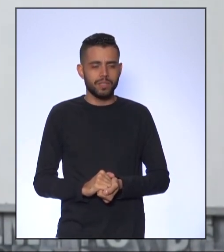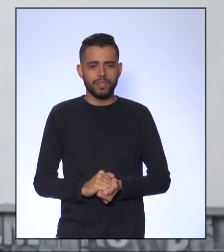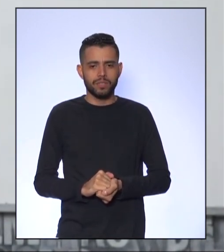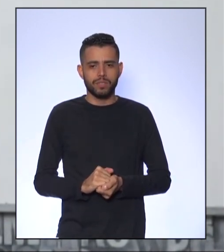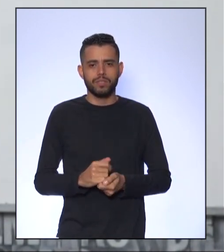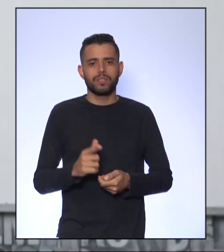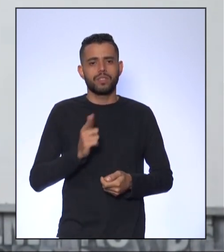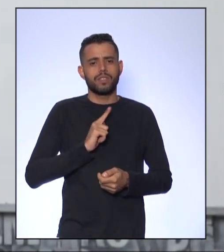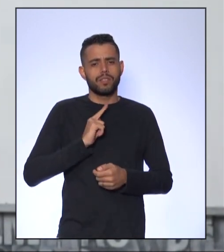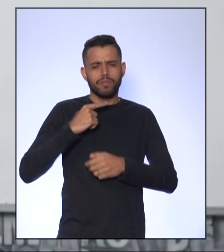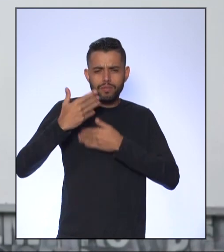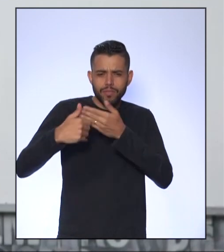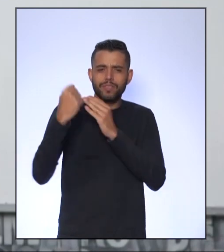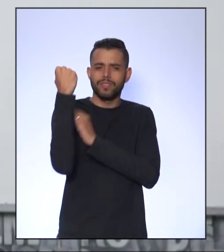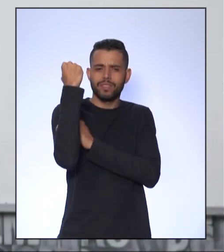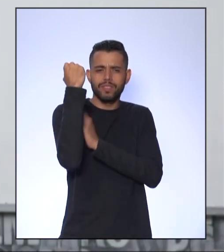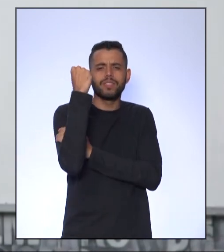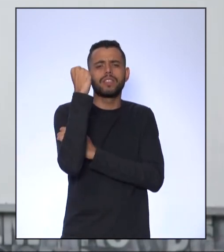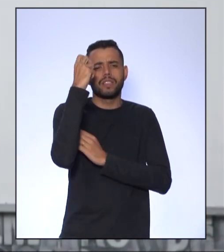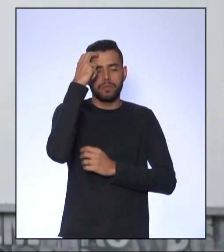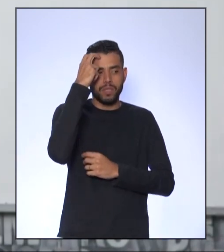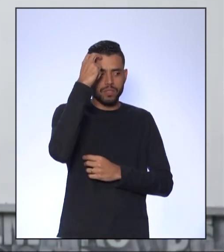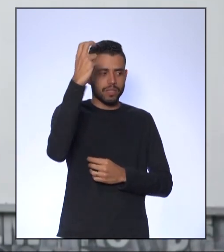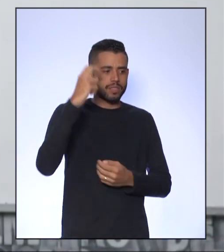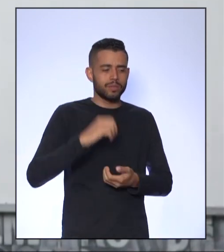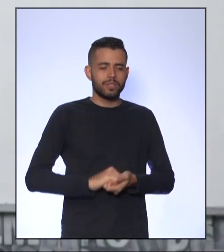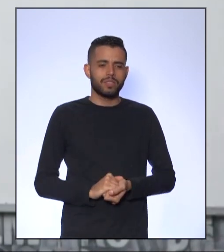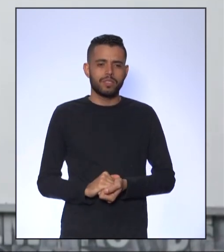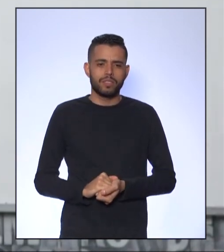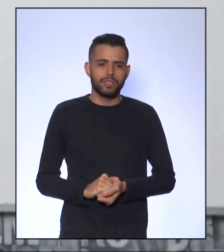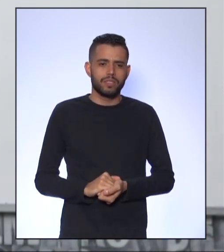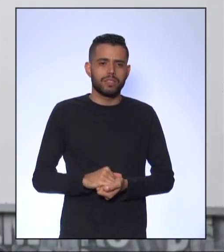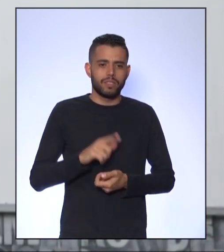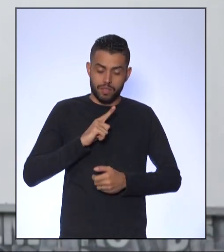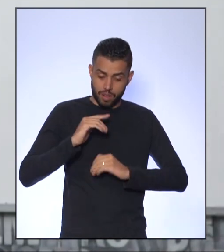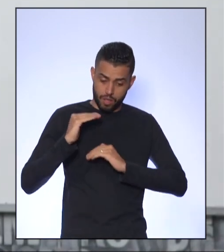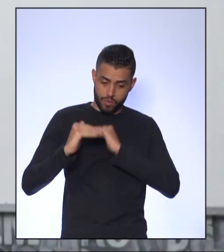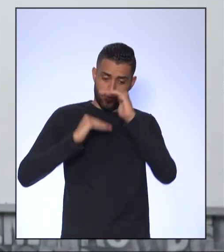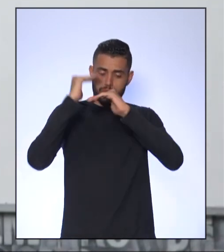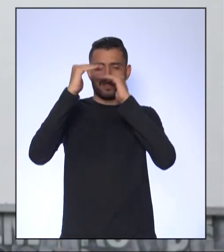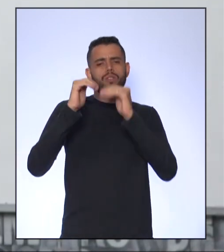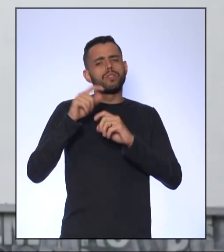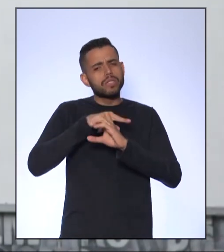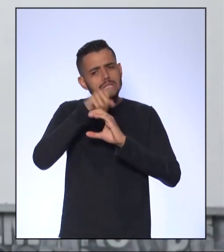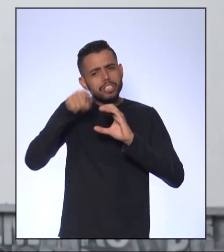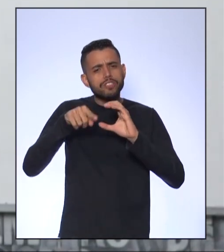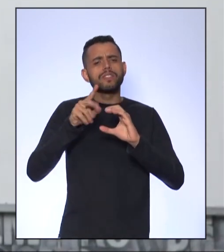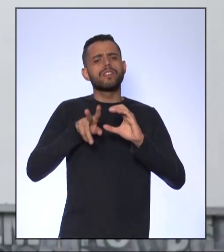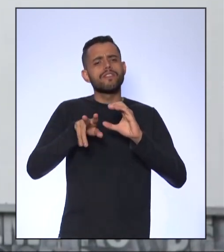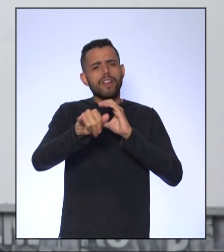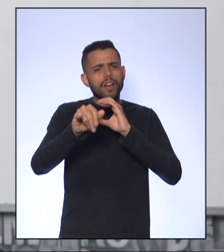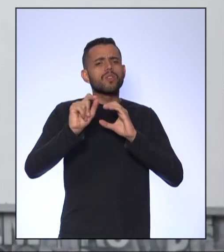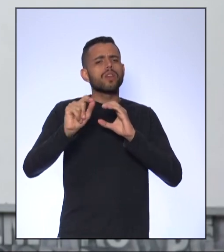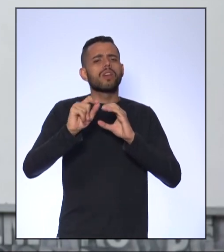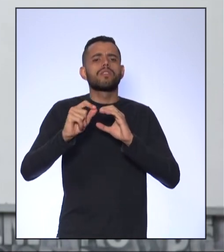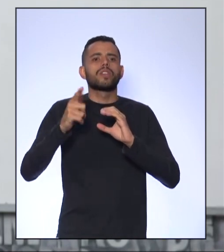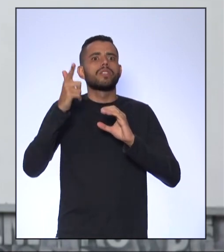intelectual. Então, a evolução científica vai ganhar uma